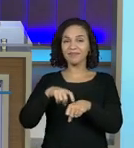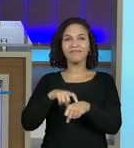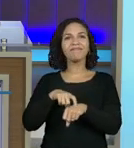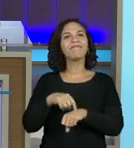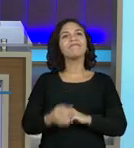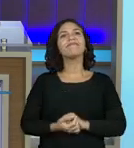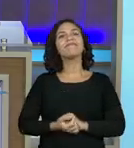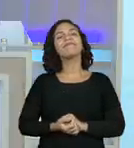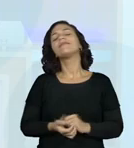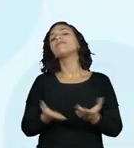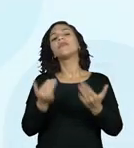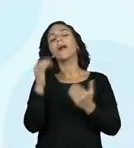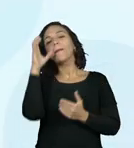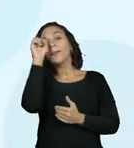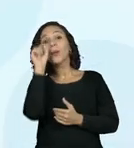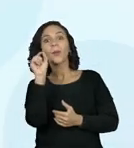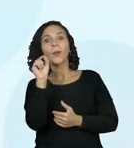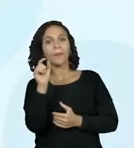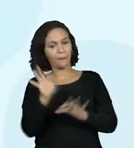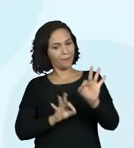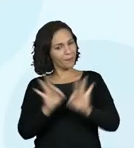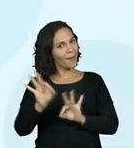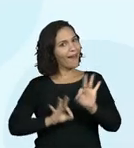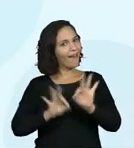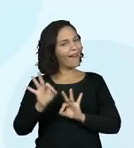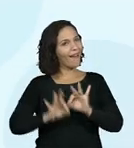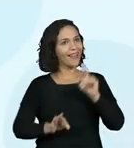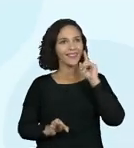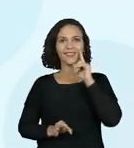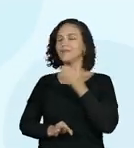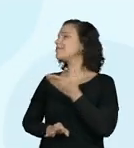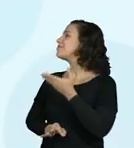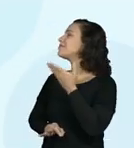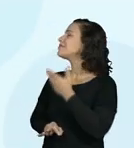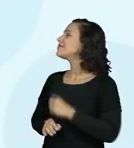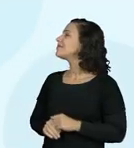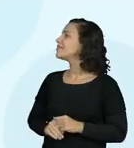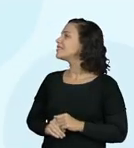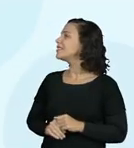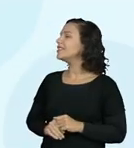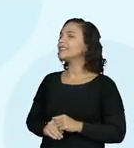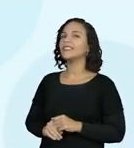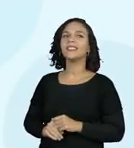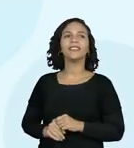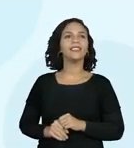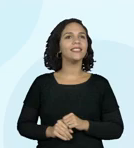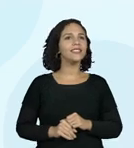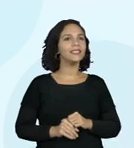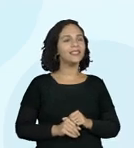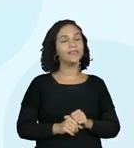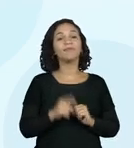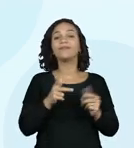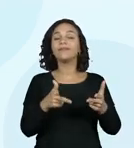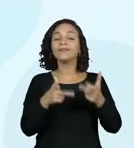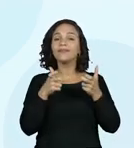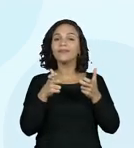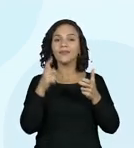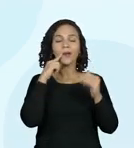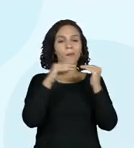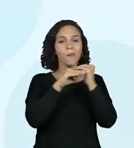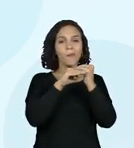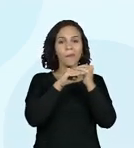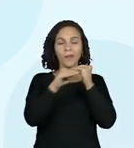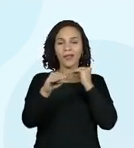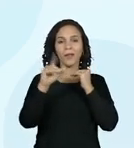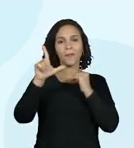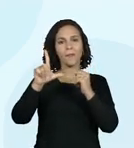hoje? Se preparem. Nós vamos identificar regularidades na contagem de face, vértice e aresta,